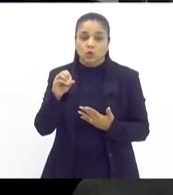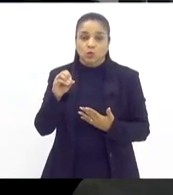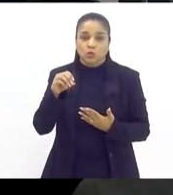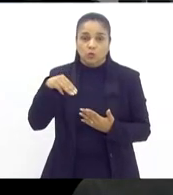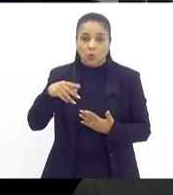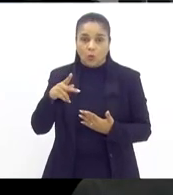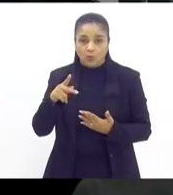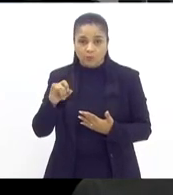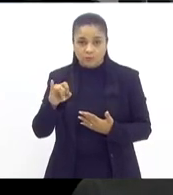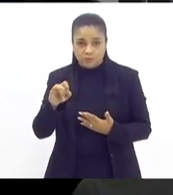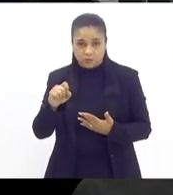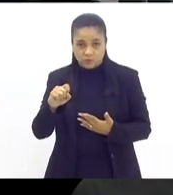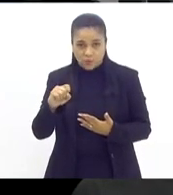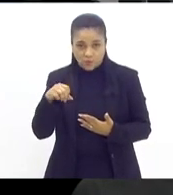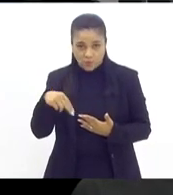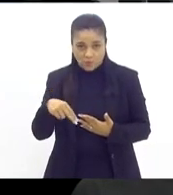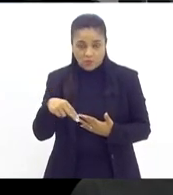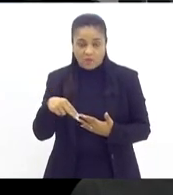estamos